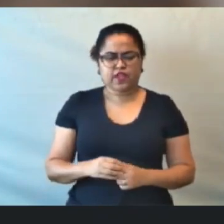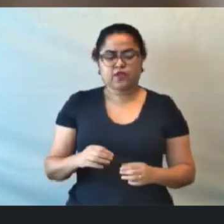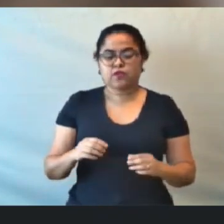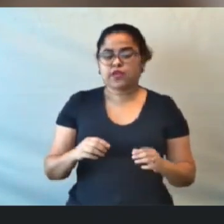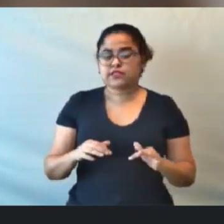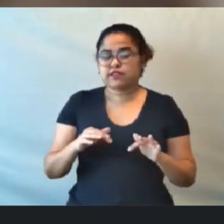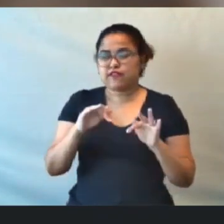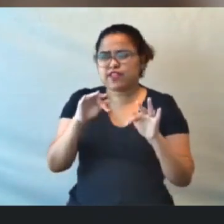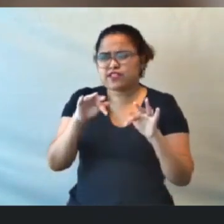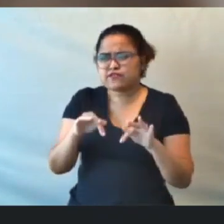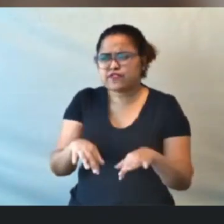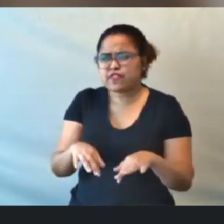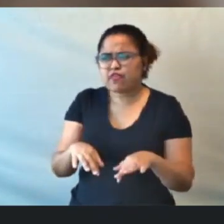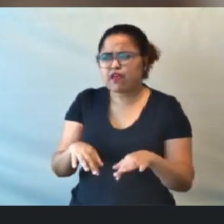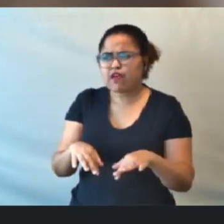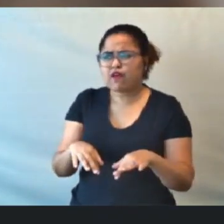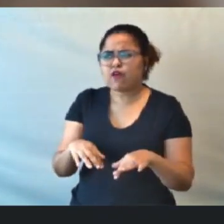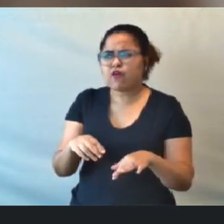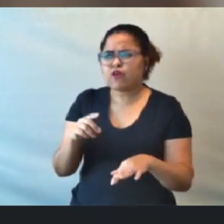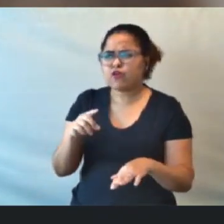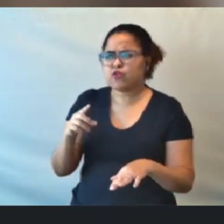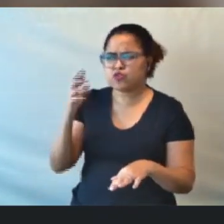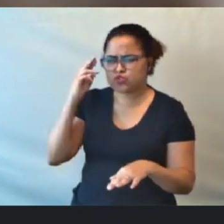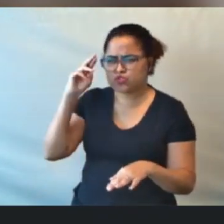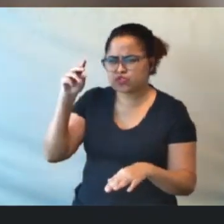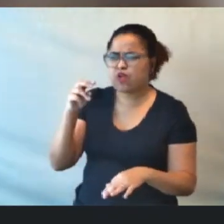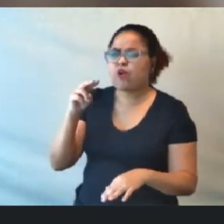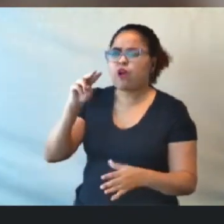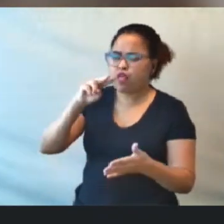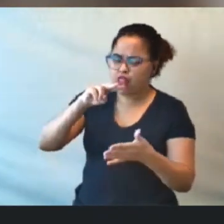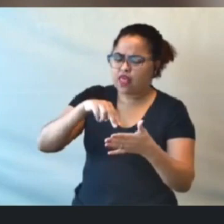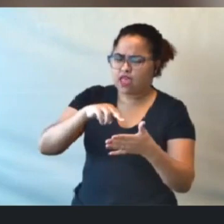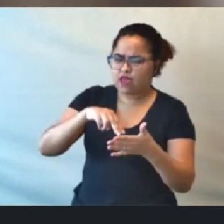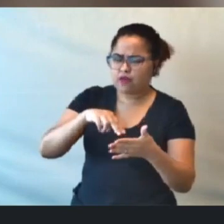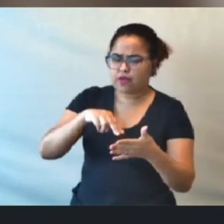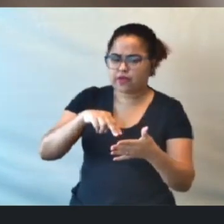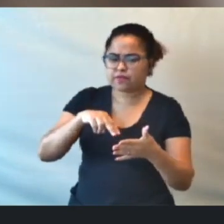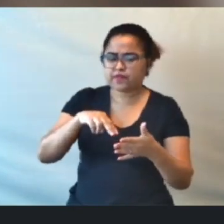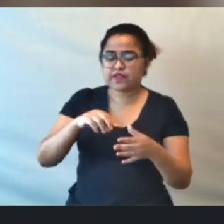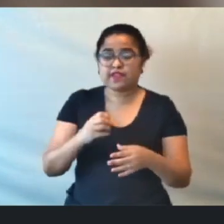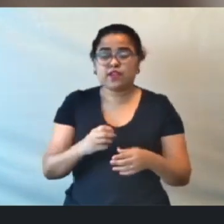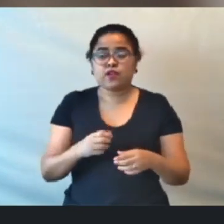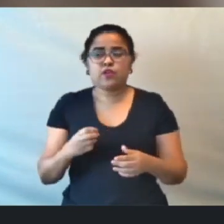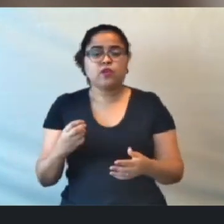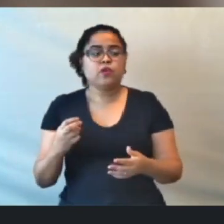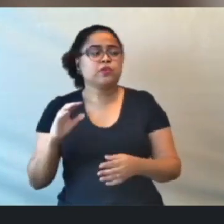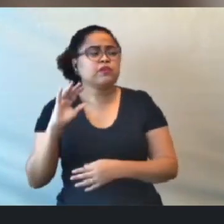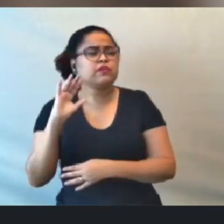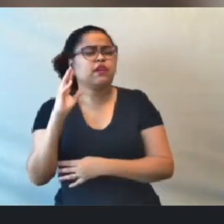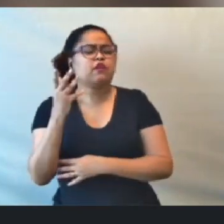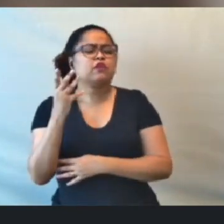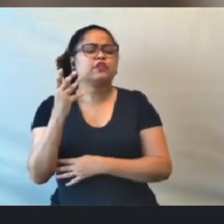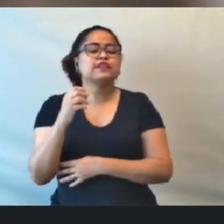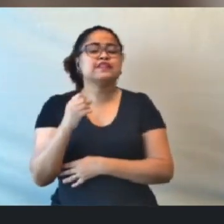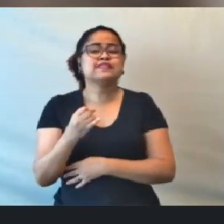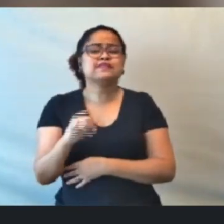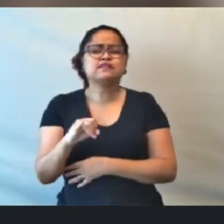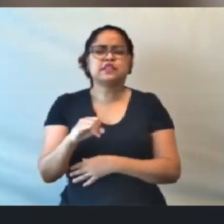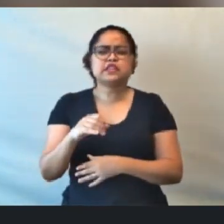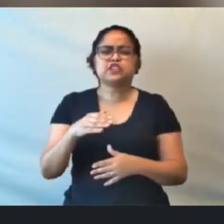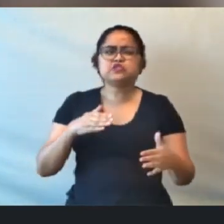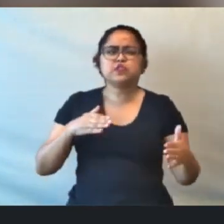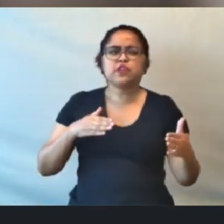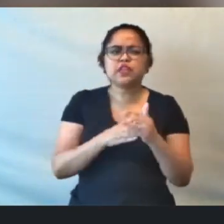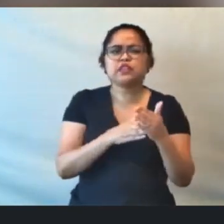que acontece? Se a gente interrompesse o tratamento da Pampulha agora,